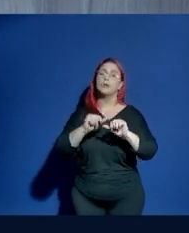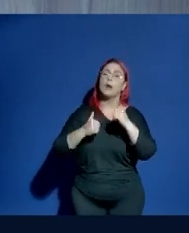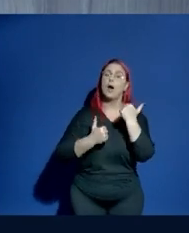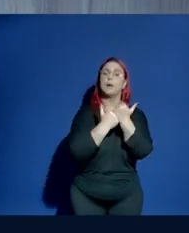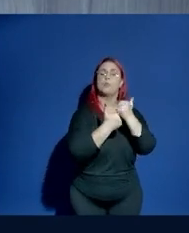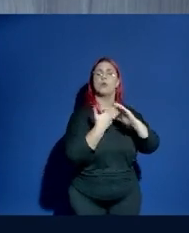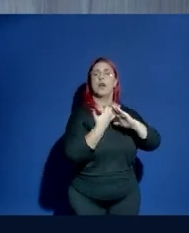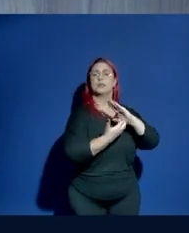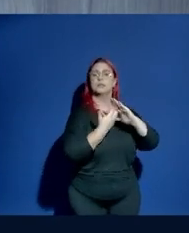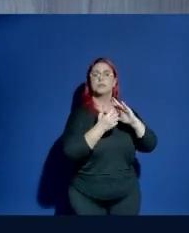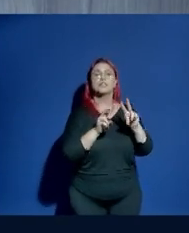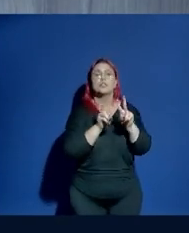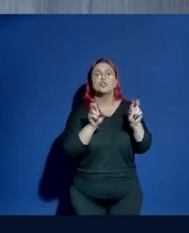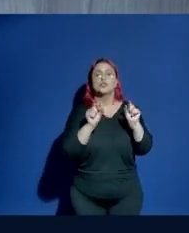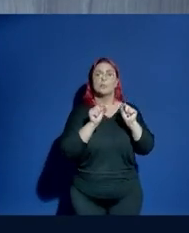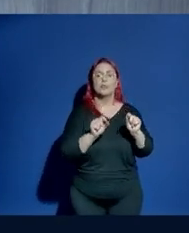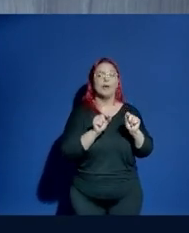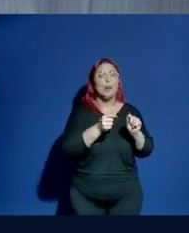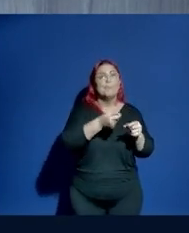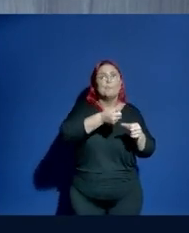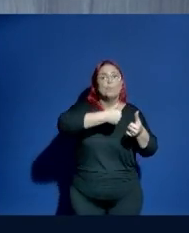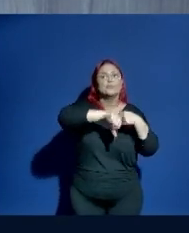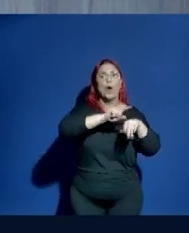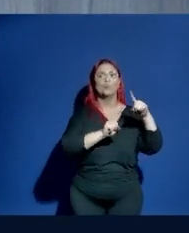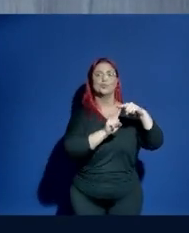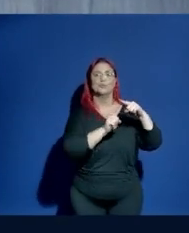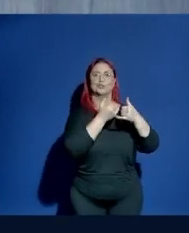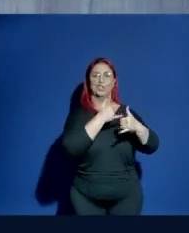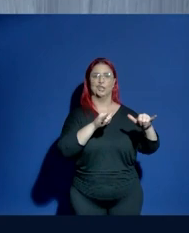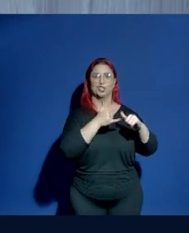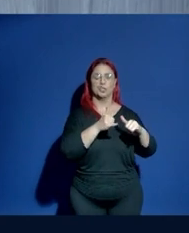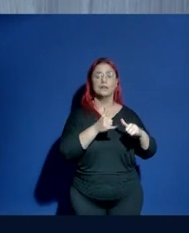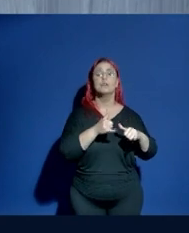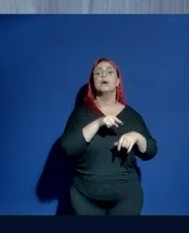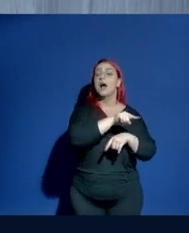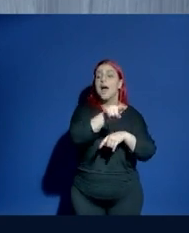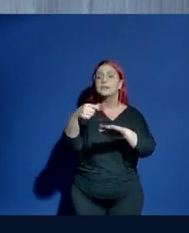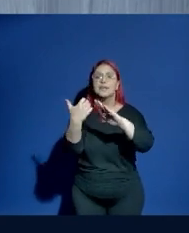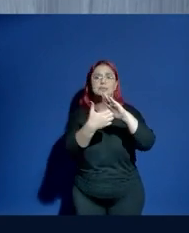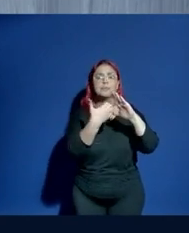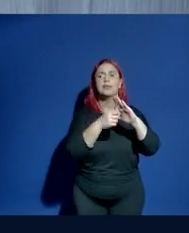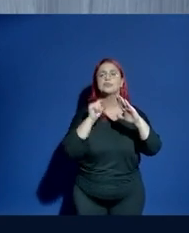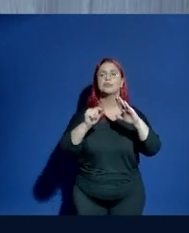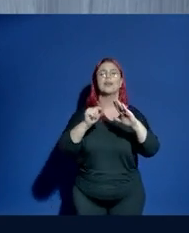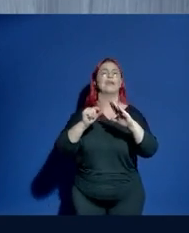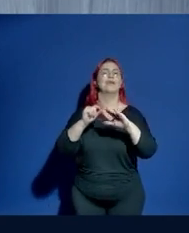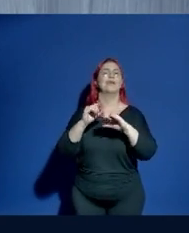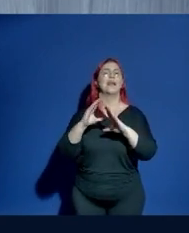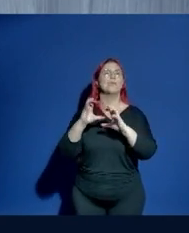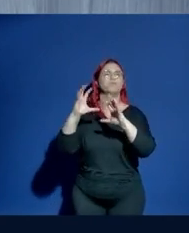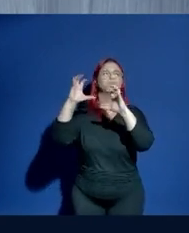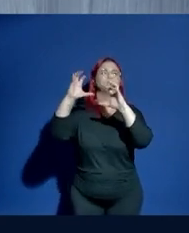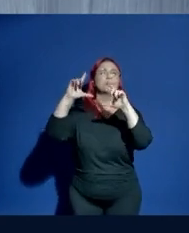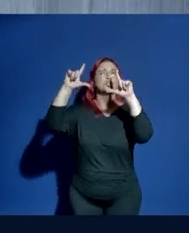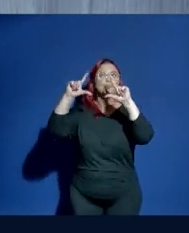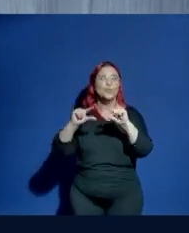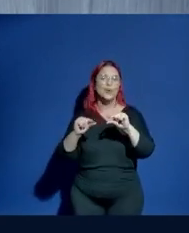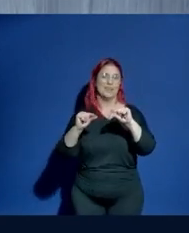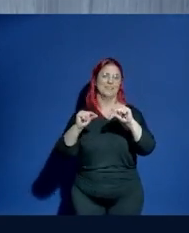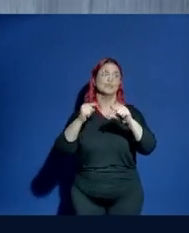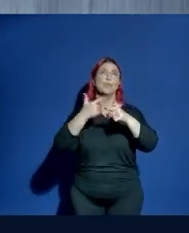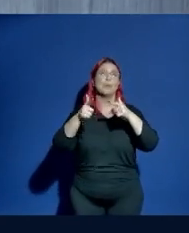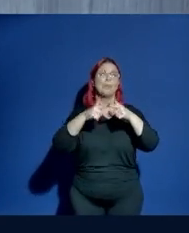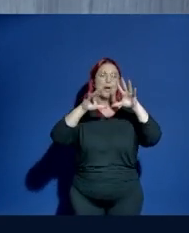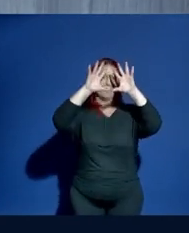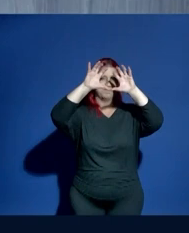as empresas na jornada da transição energética ajudar as empresas a diminuir a emissão dos gases efeito estufa as grandes